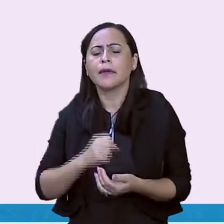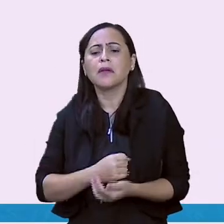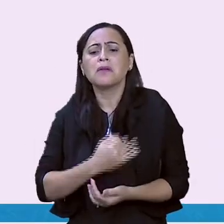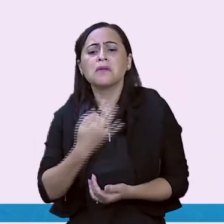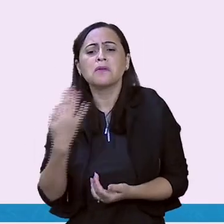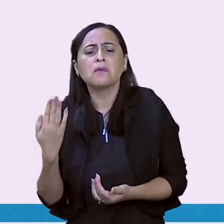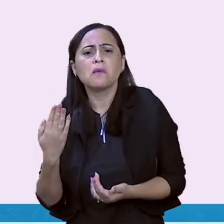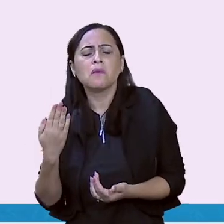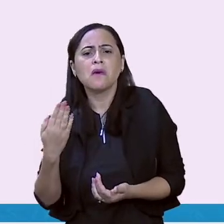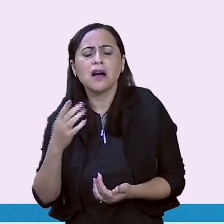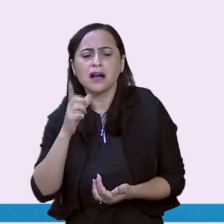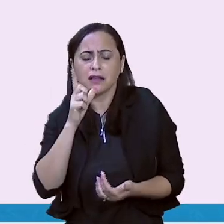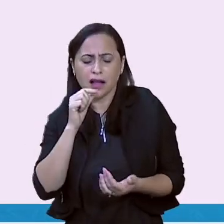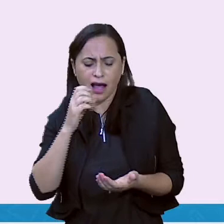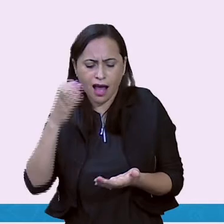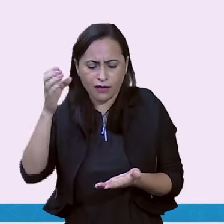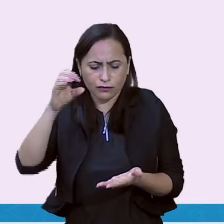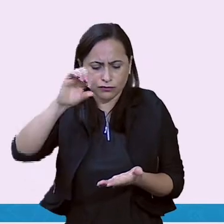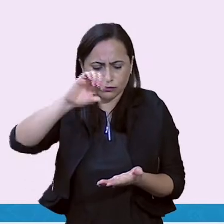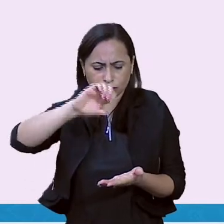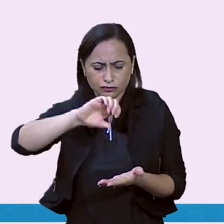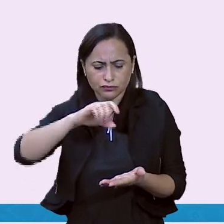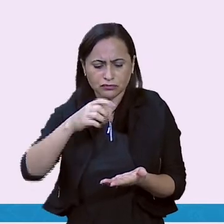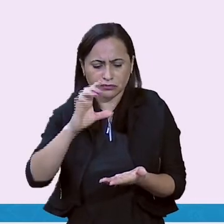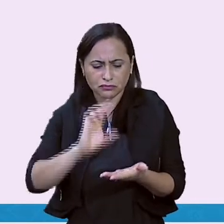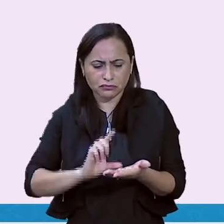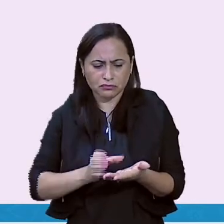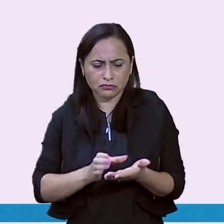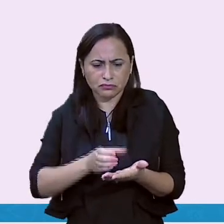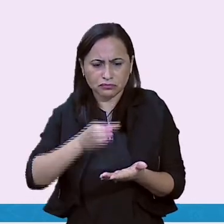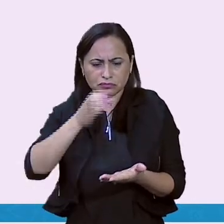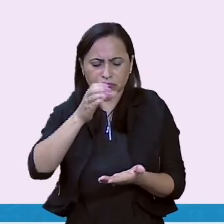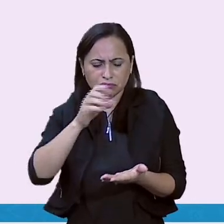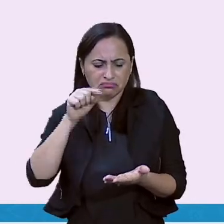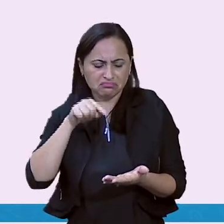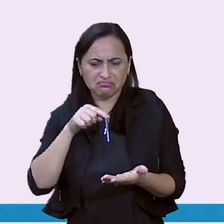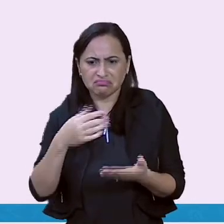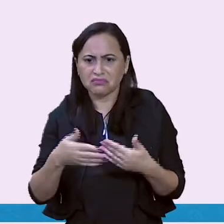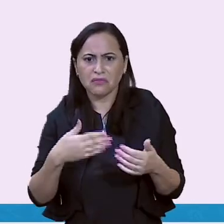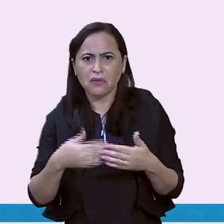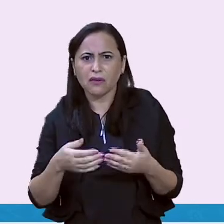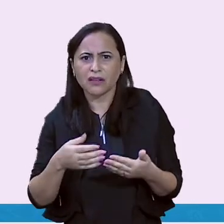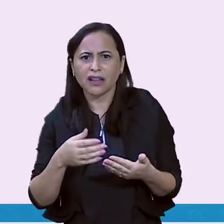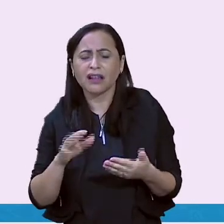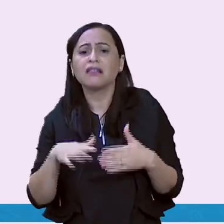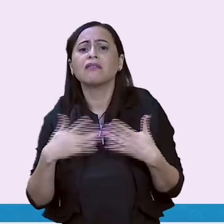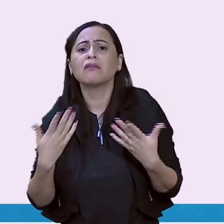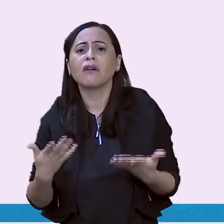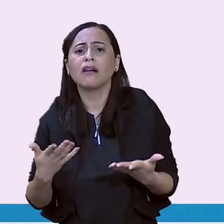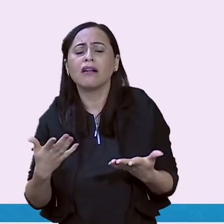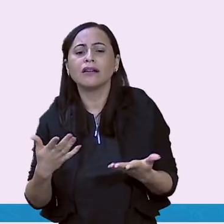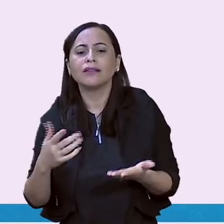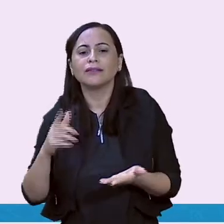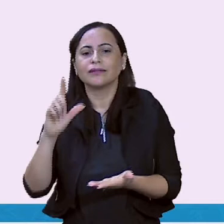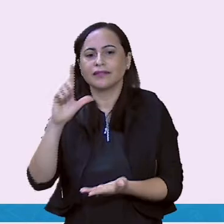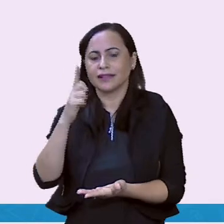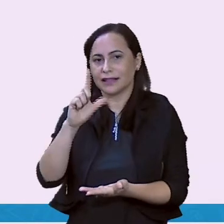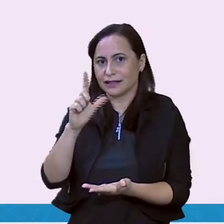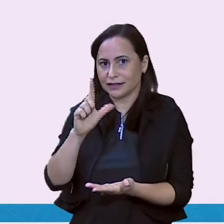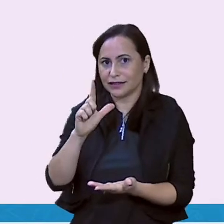de um recipiente. Qual que é a unidade que a gente usa, gente? O litro e